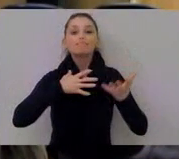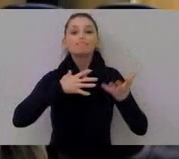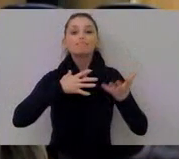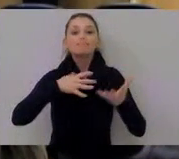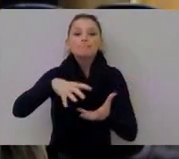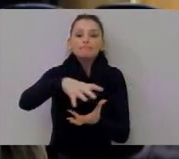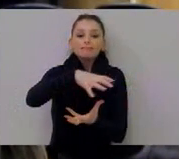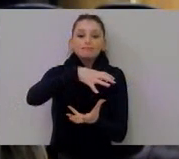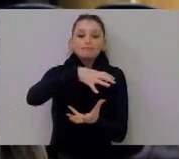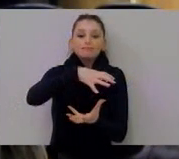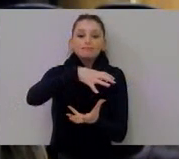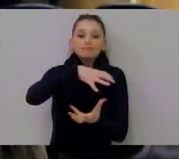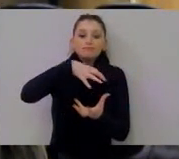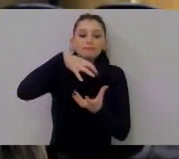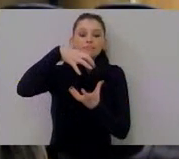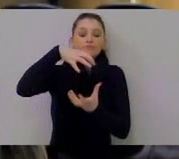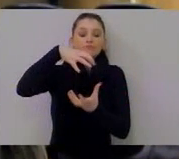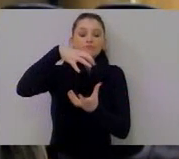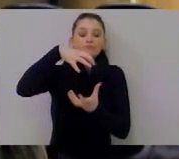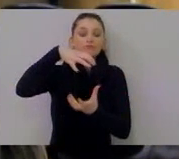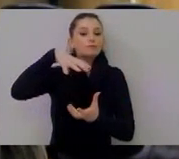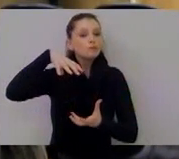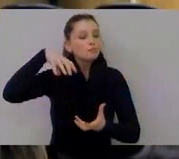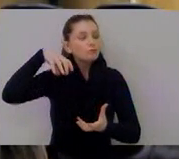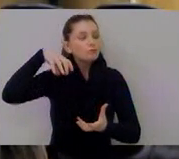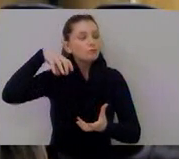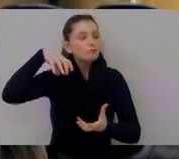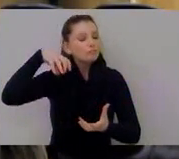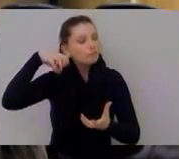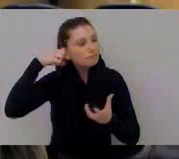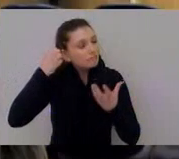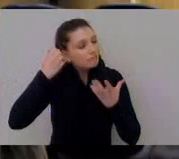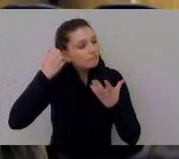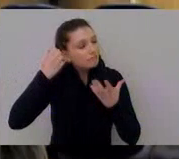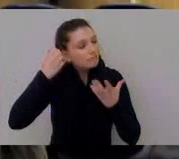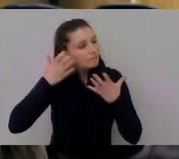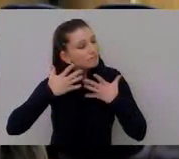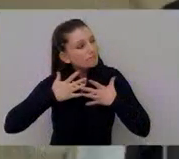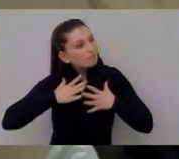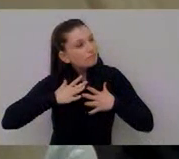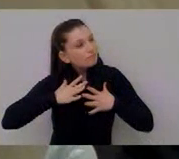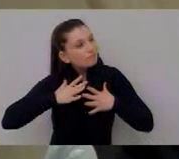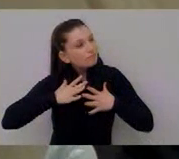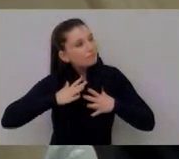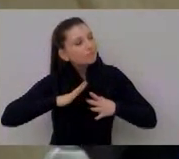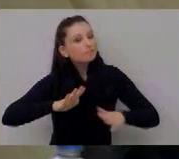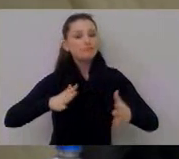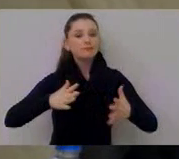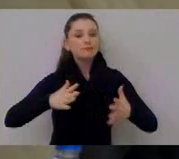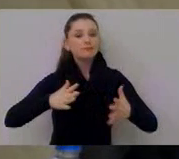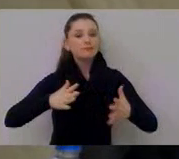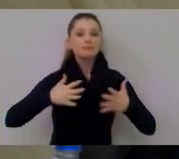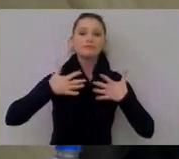Ouçam-no os mansos e se alegrem.